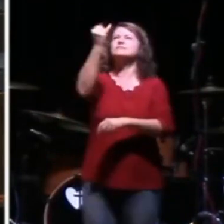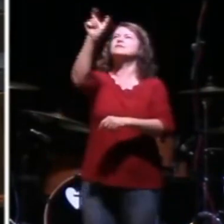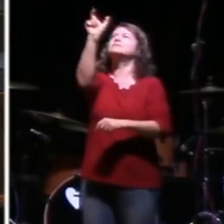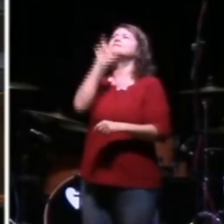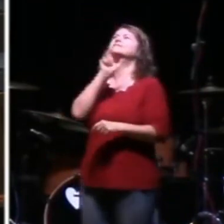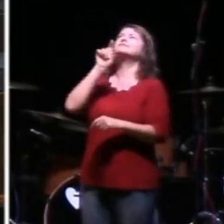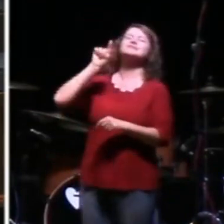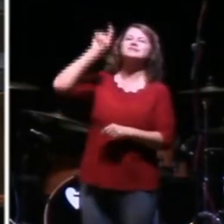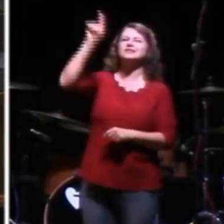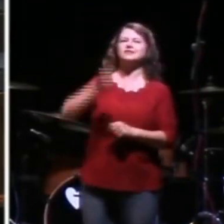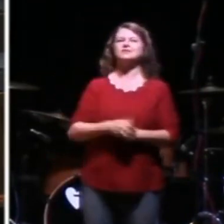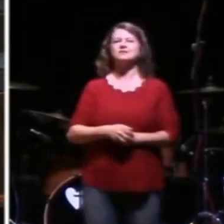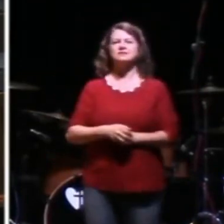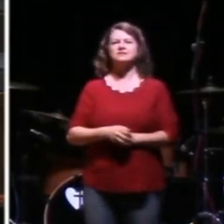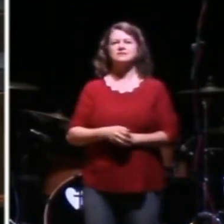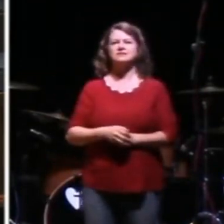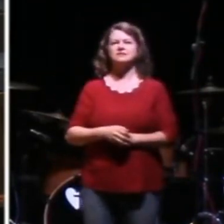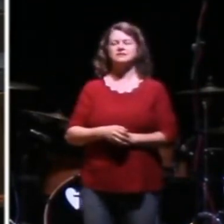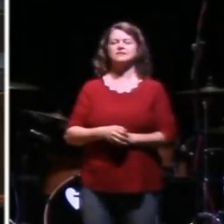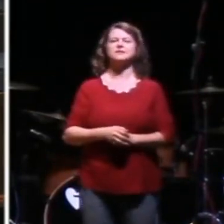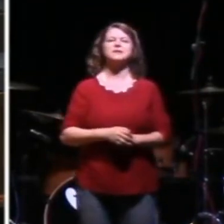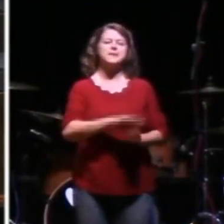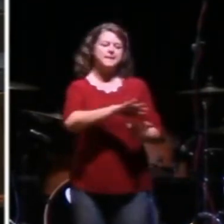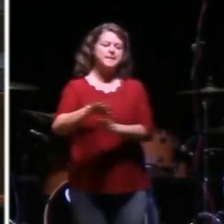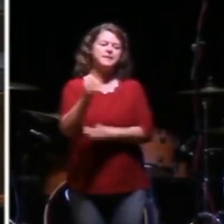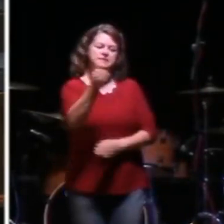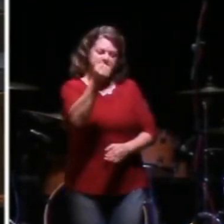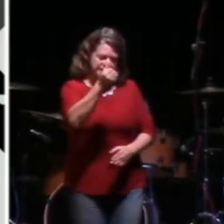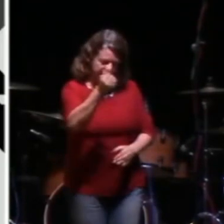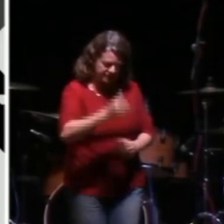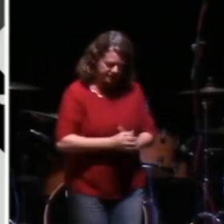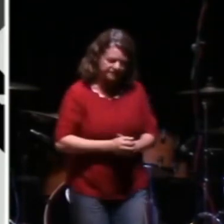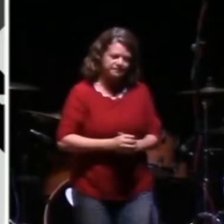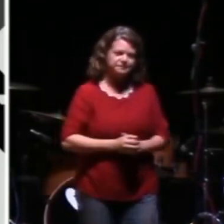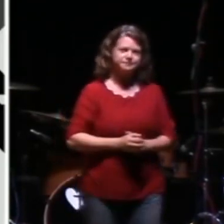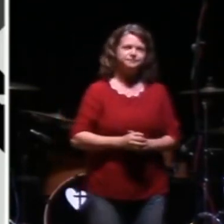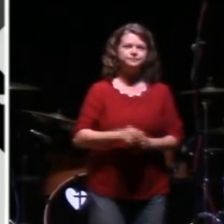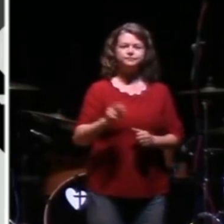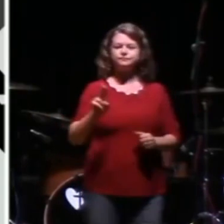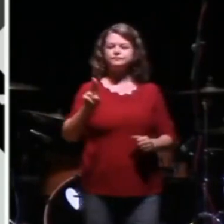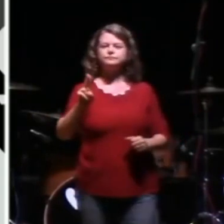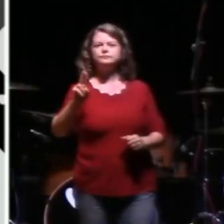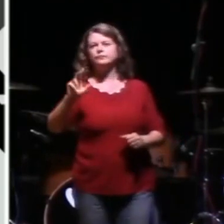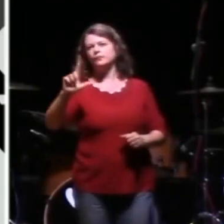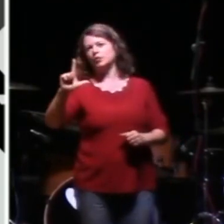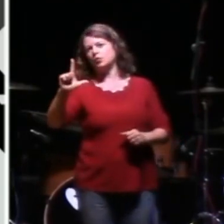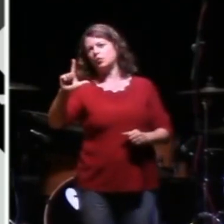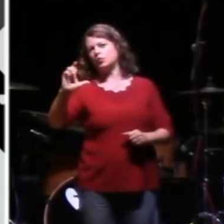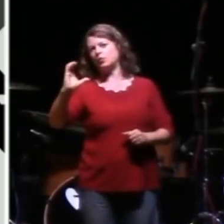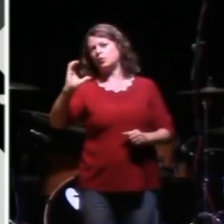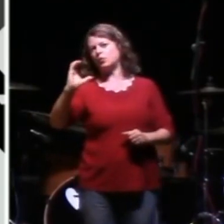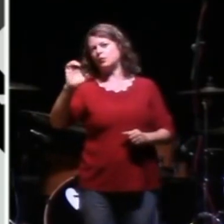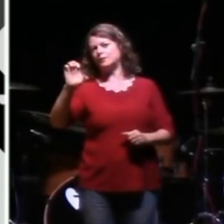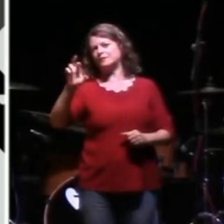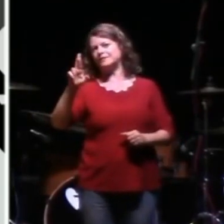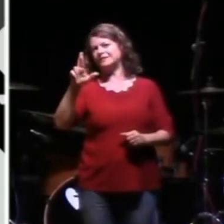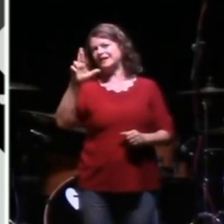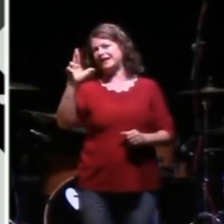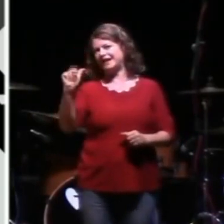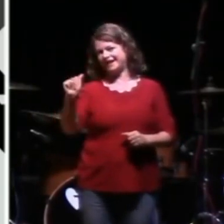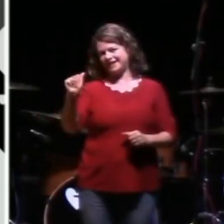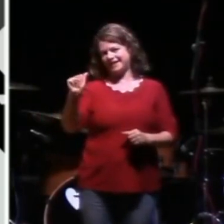número 6 vem as úlceras e aí você entende também que a saúde